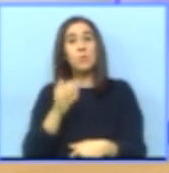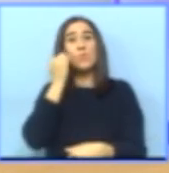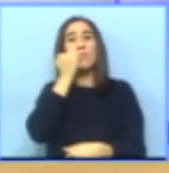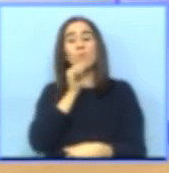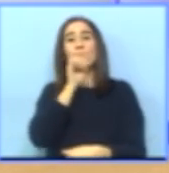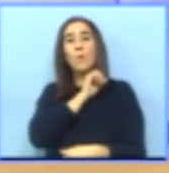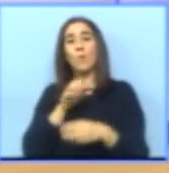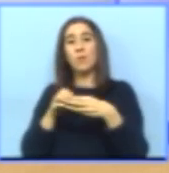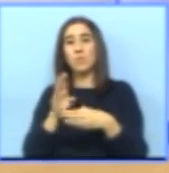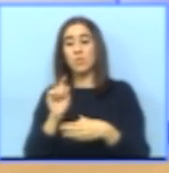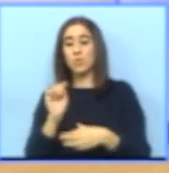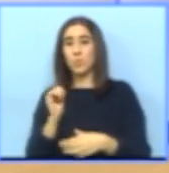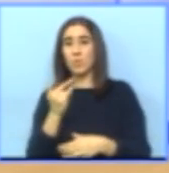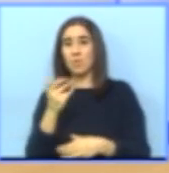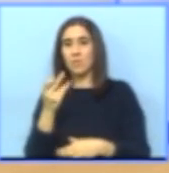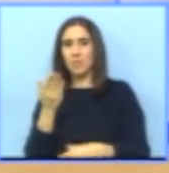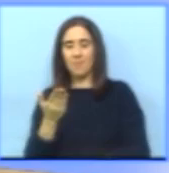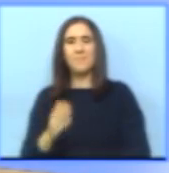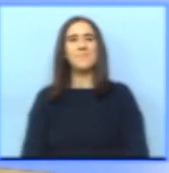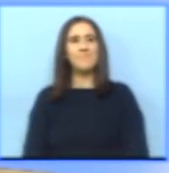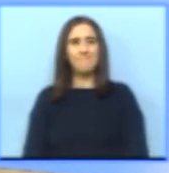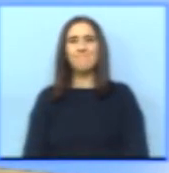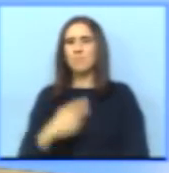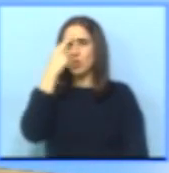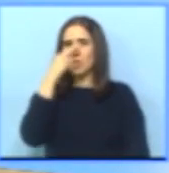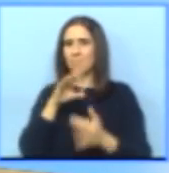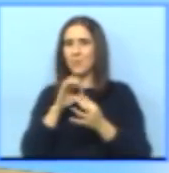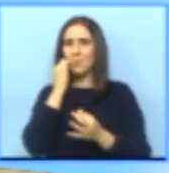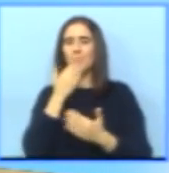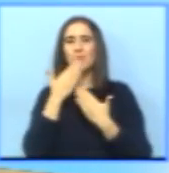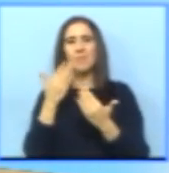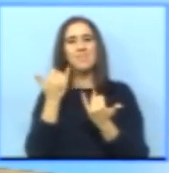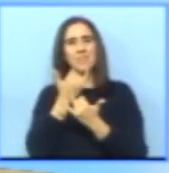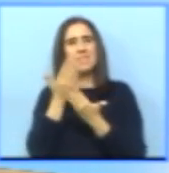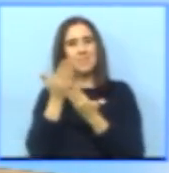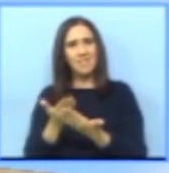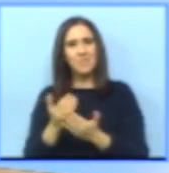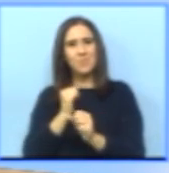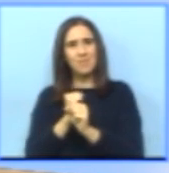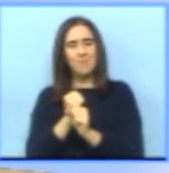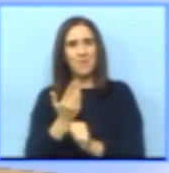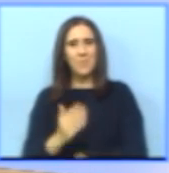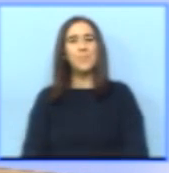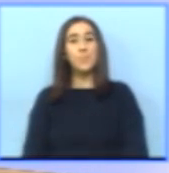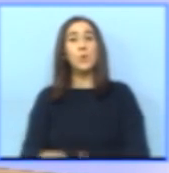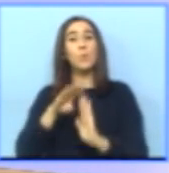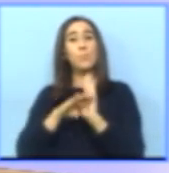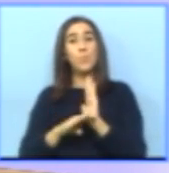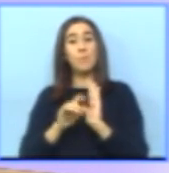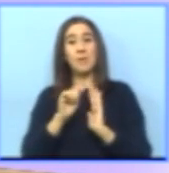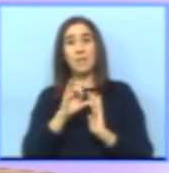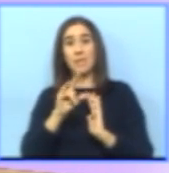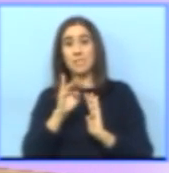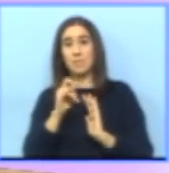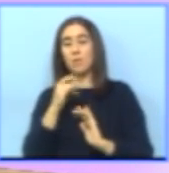os jesuítas está também aí. Contextualiza, sem dúvida, toda essa história do filme. Muito obrigado e felicidades para o seu trabalho. O programa Eclésia mais